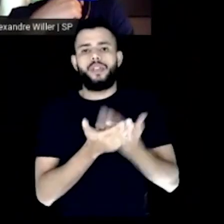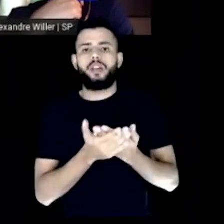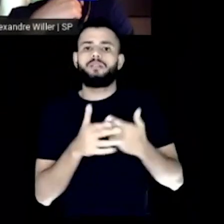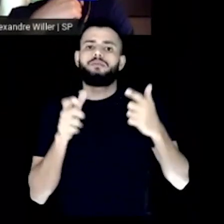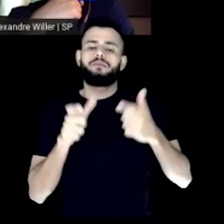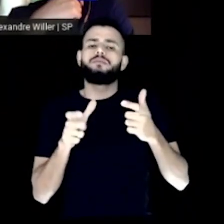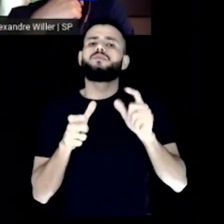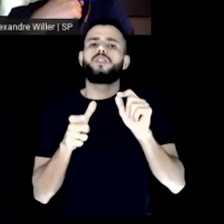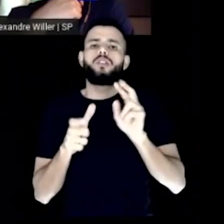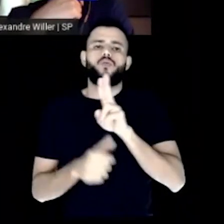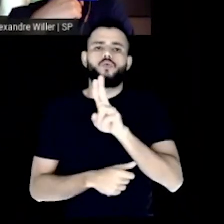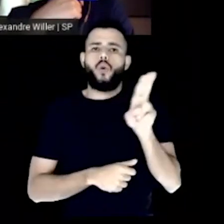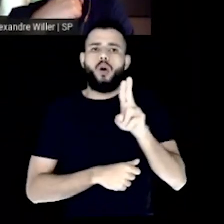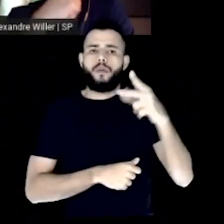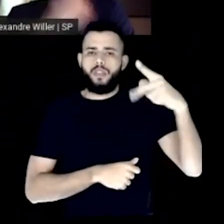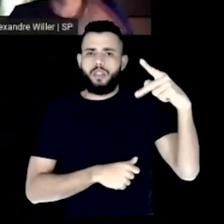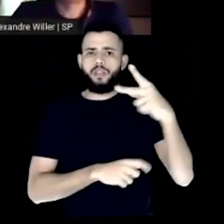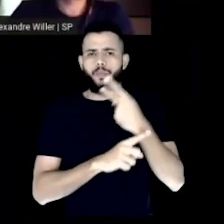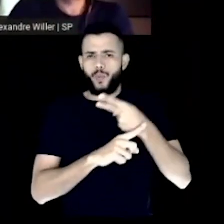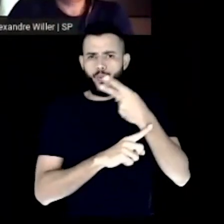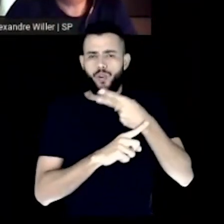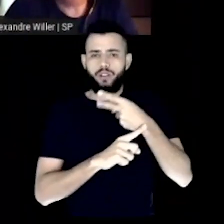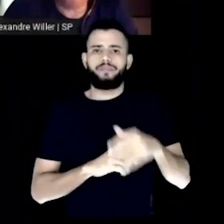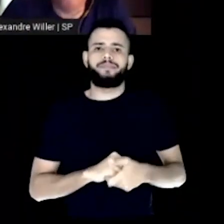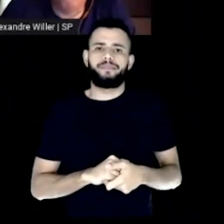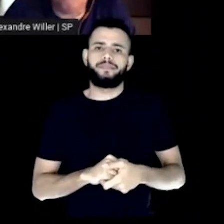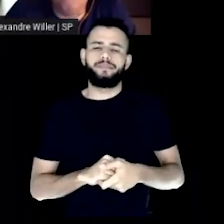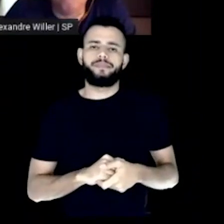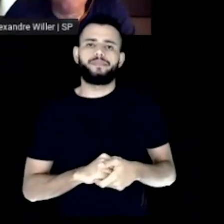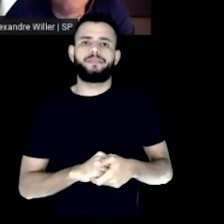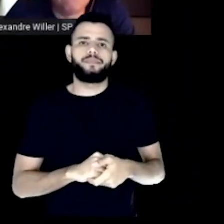até ele chegar nesse lugar da nomeação que ele tanto procura.